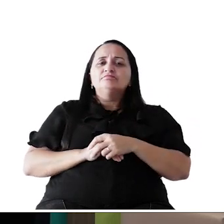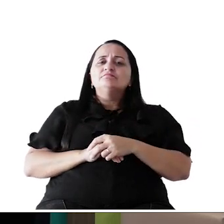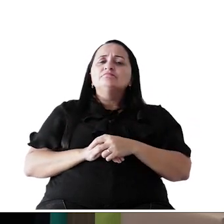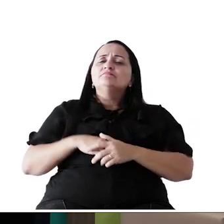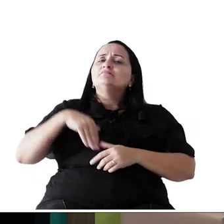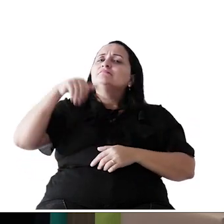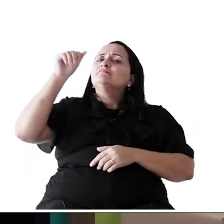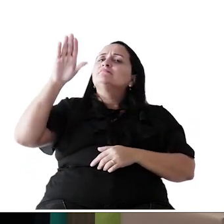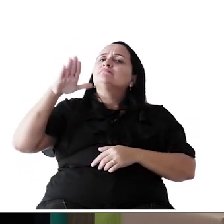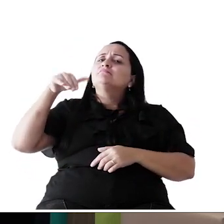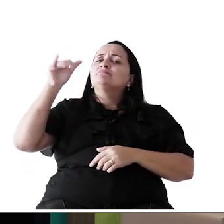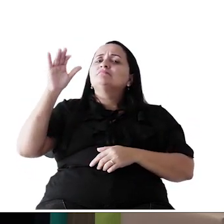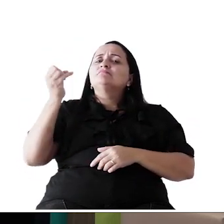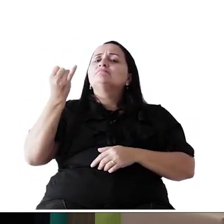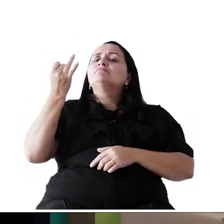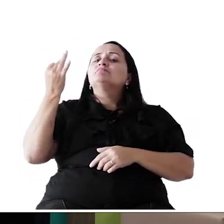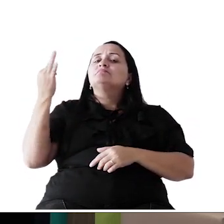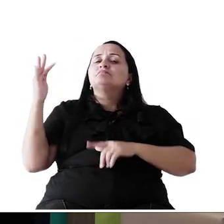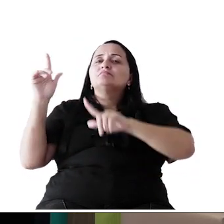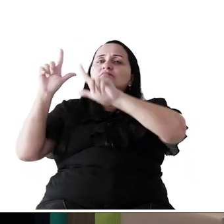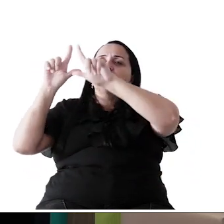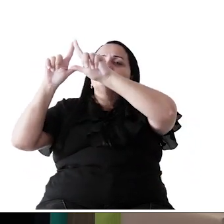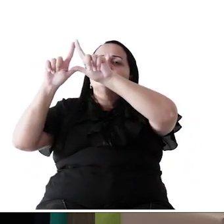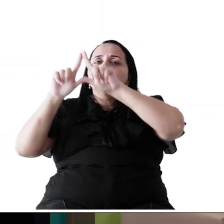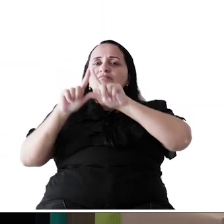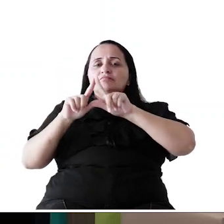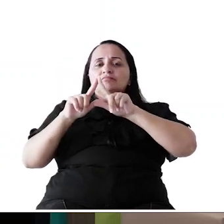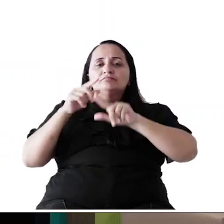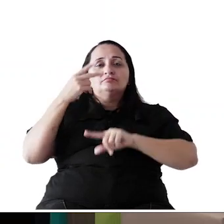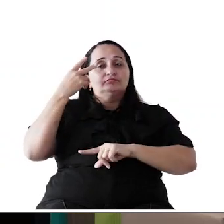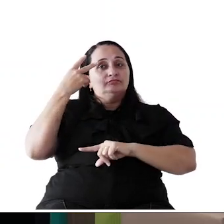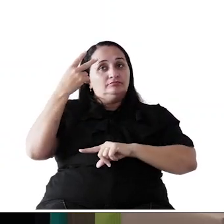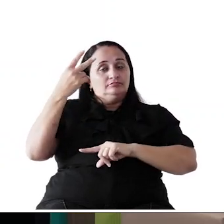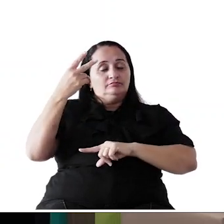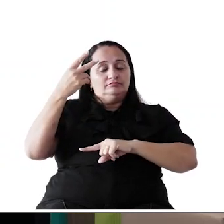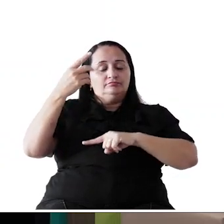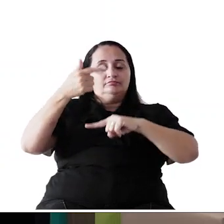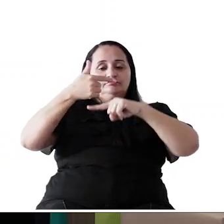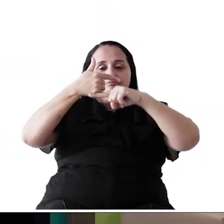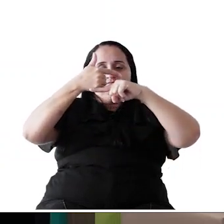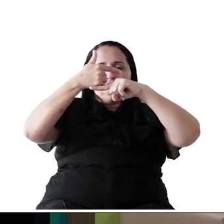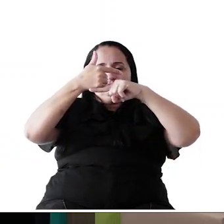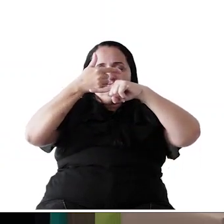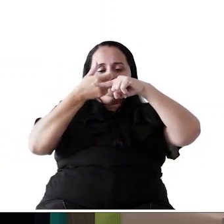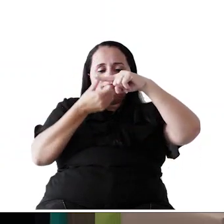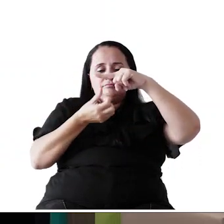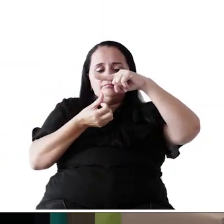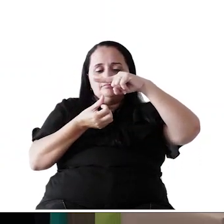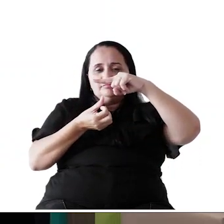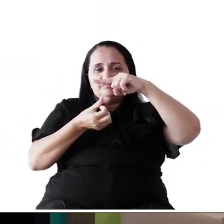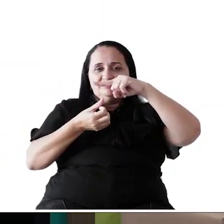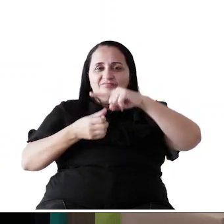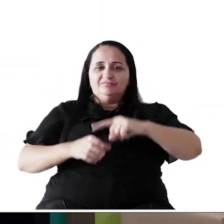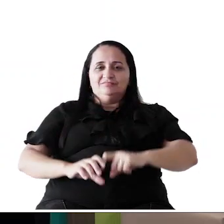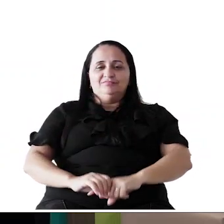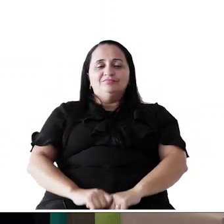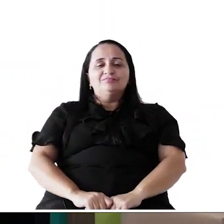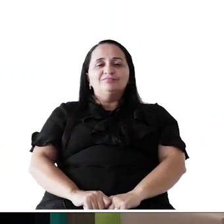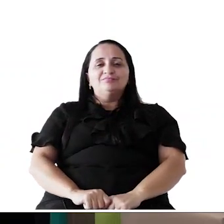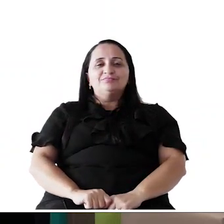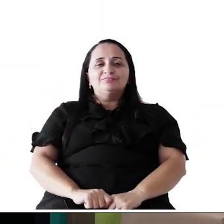partes. E em quantas partes essa figura foi pintada? Apenas 2. Olha o nosso esquema, o